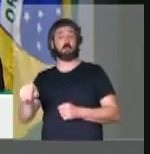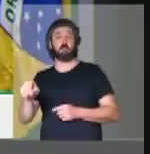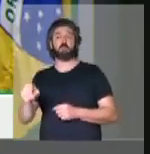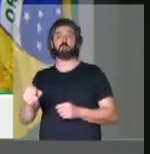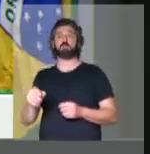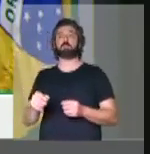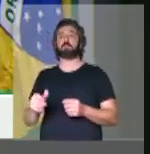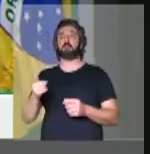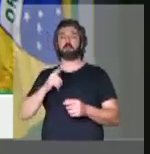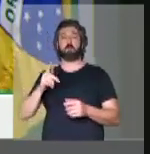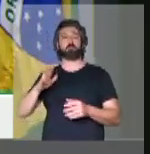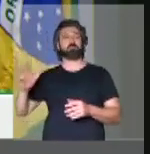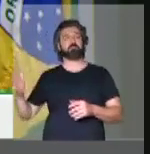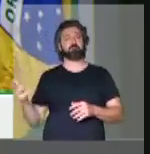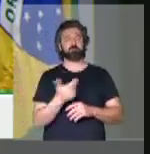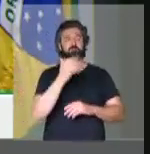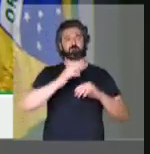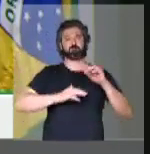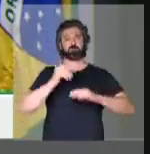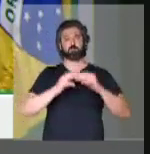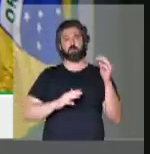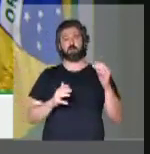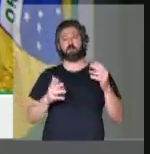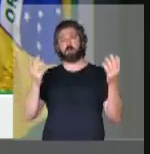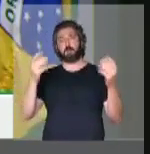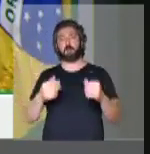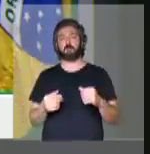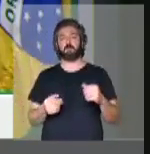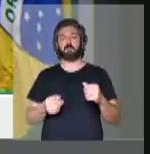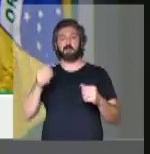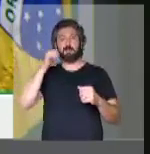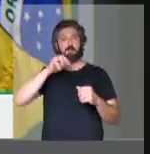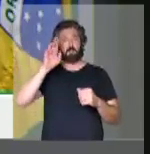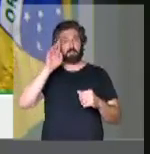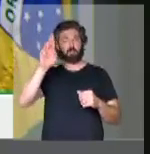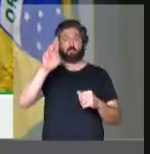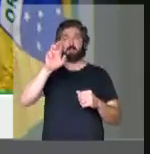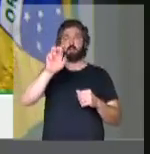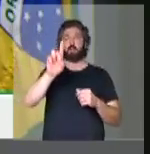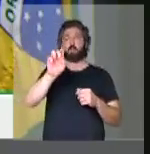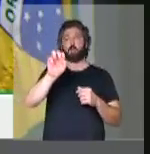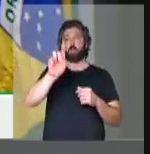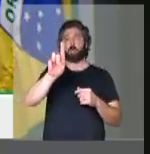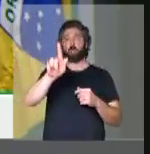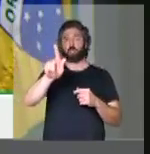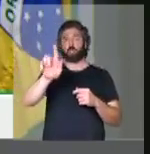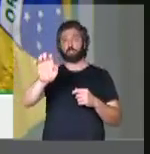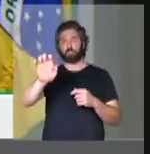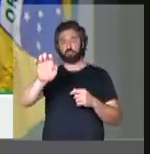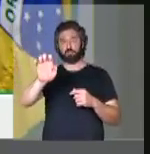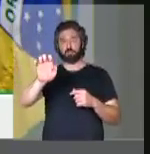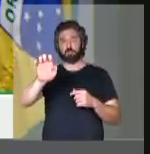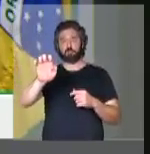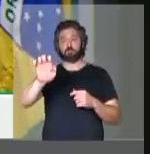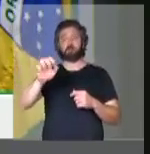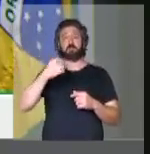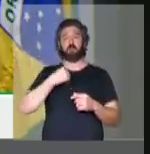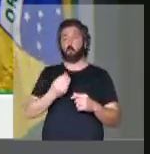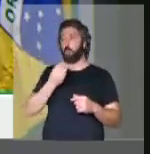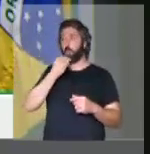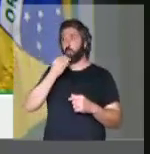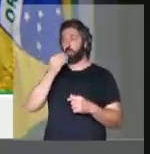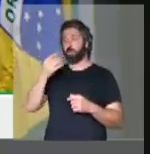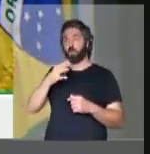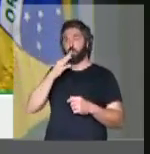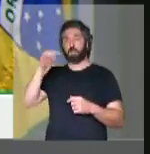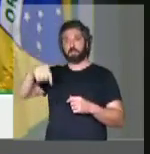uma senhora excepcional, que foi a doutora Raquel Dodge, que eu tive a oportunidade de conhecer na